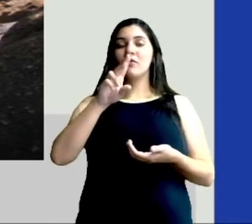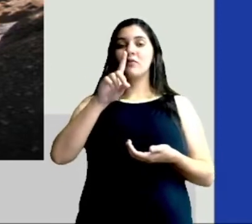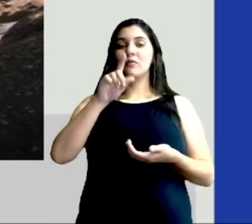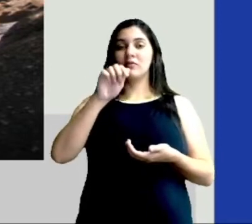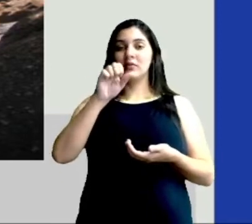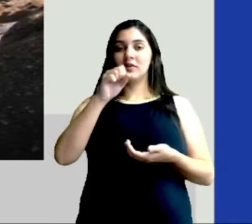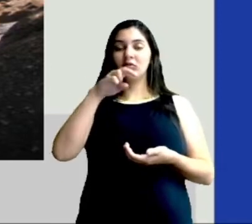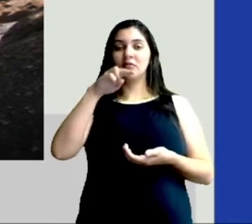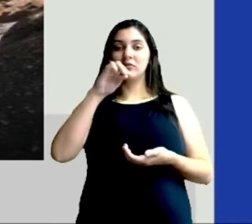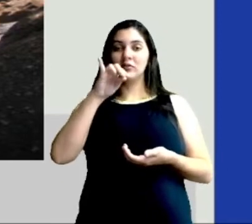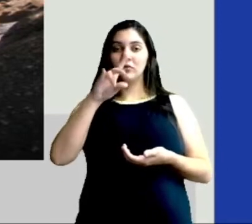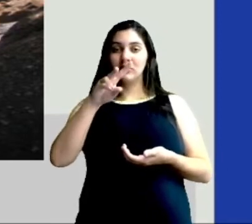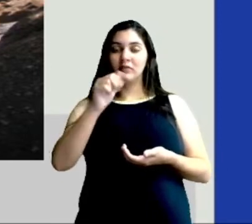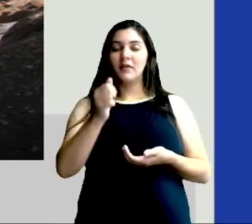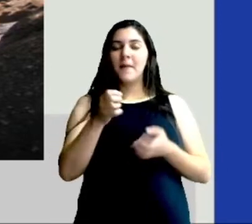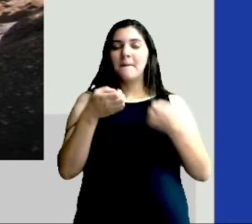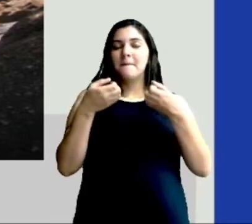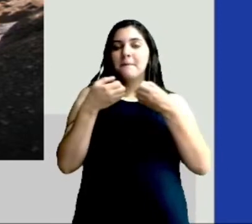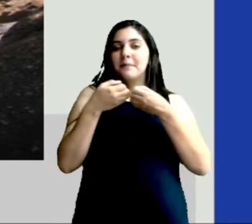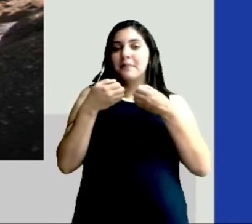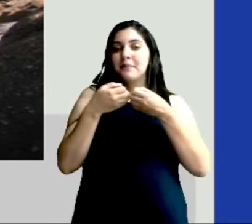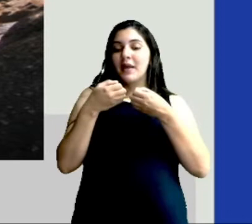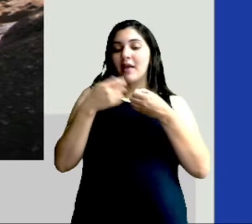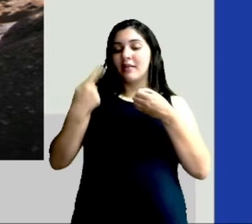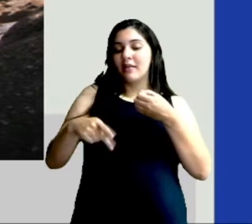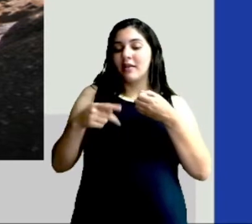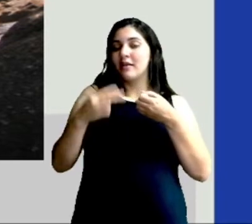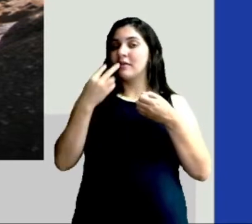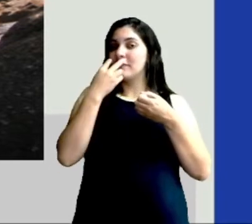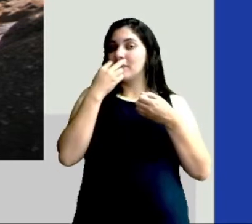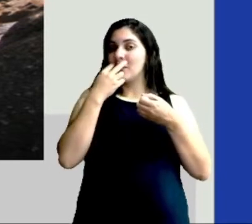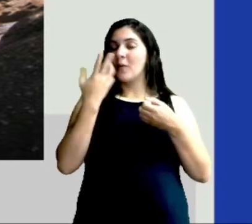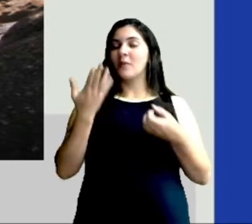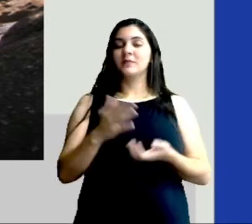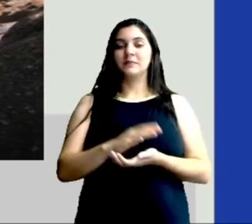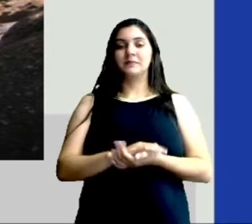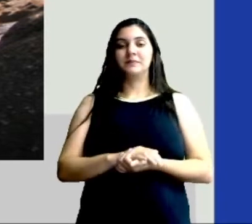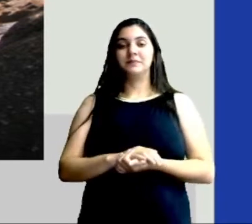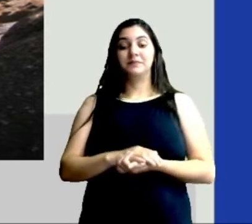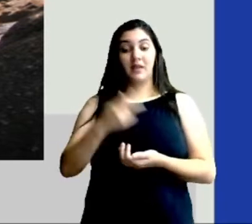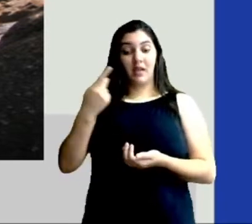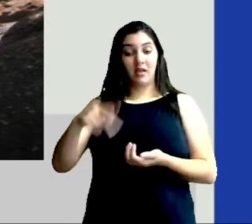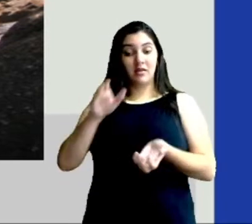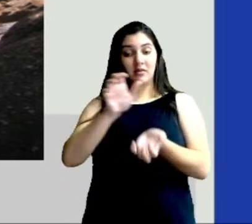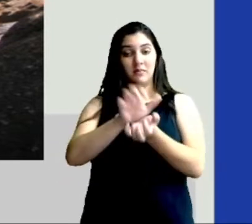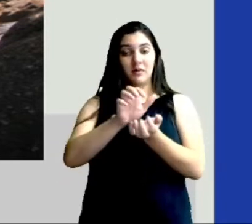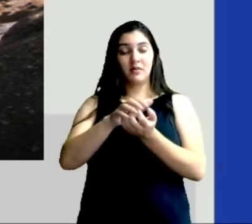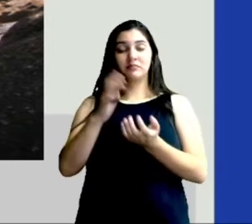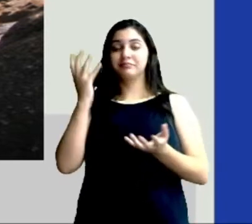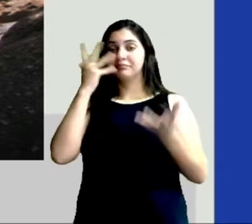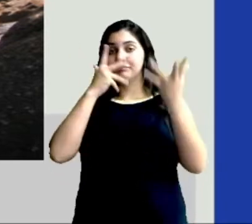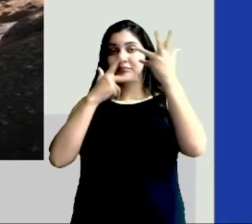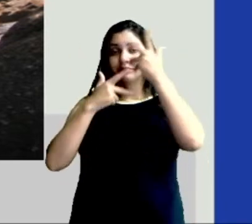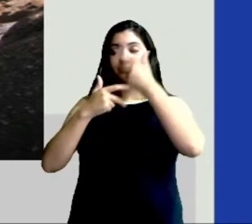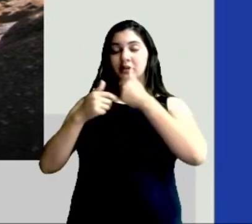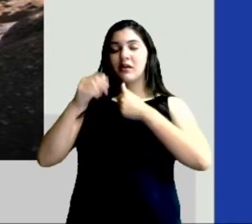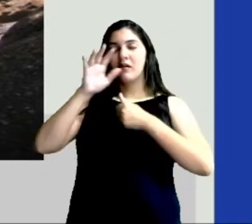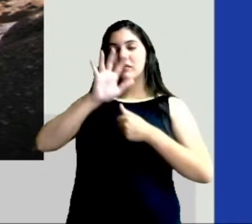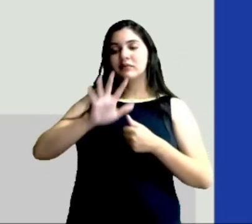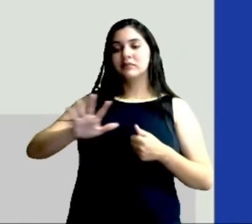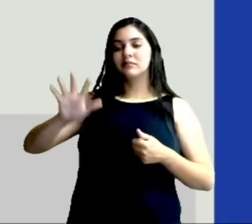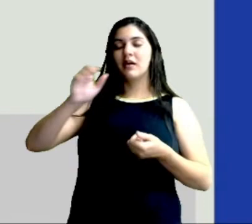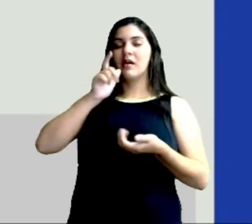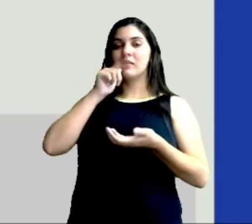Bonito, Pernambuco, aqui próximo à Vitória de Santo Antão, não é muito longe não, minha gente. Veja que linda essa paisagem aí de cachoeira.